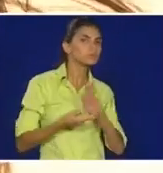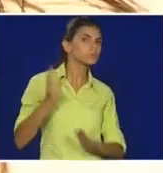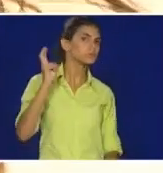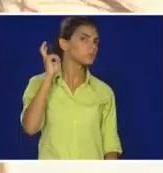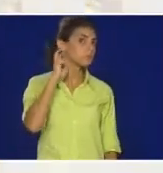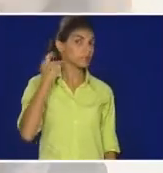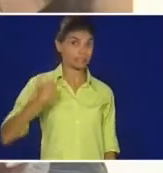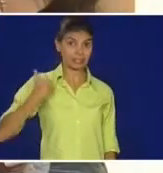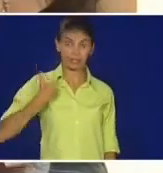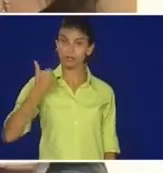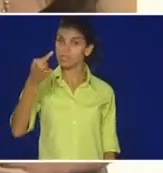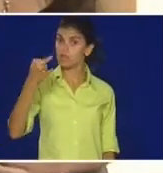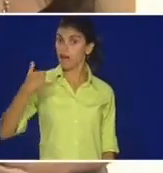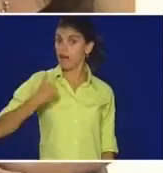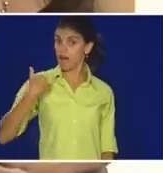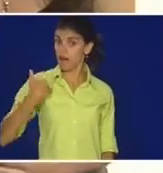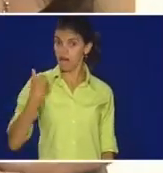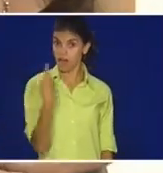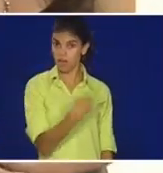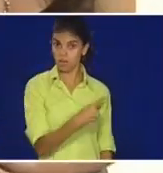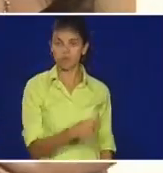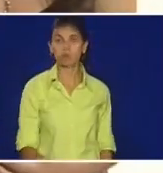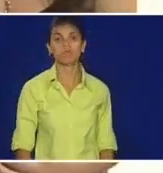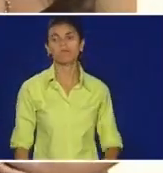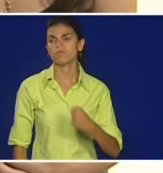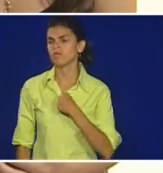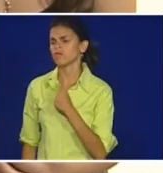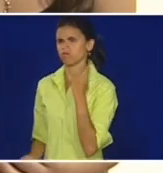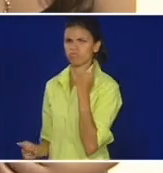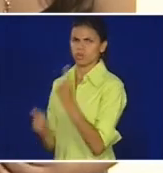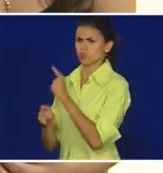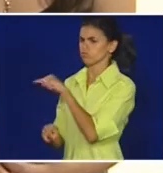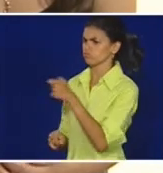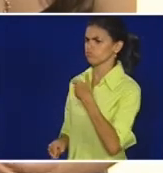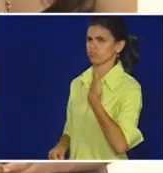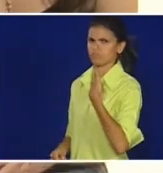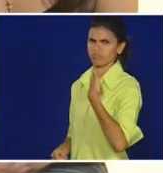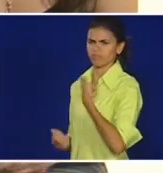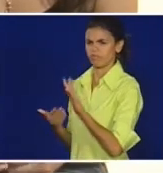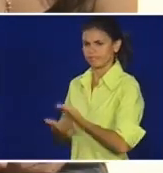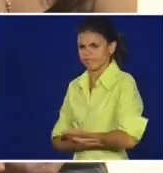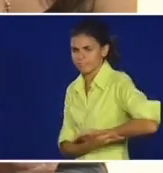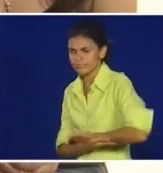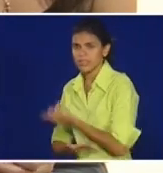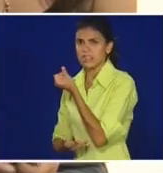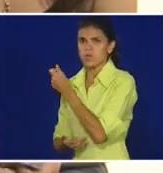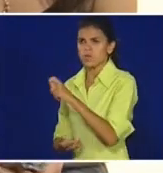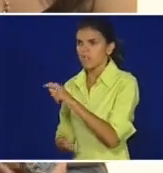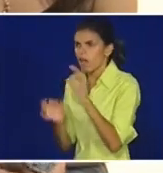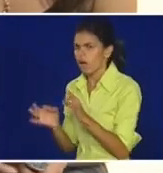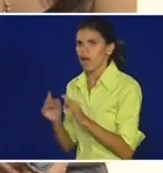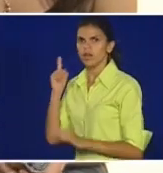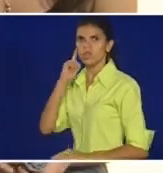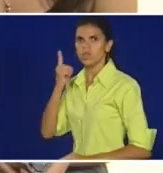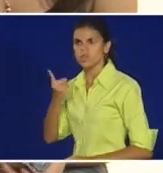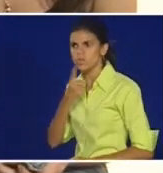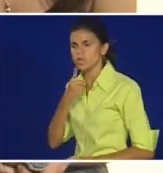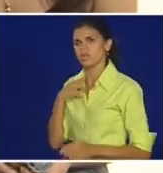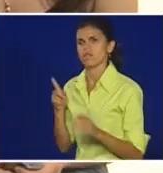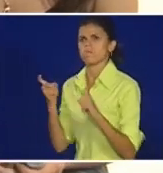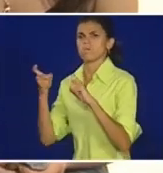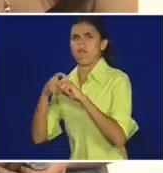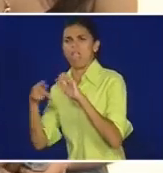anos de idade. Eu descobri com 6 meses de idade que a Maiara era surda. Dali levei na pediatra, a pediatra viu o que